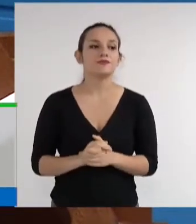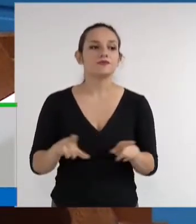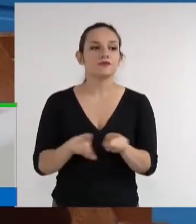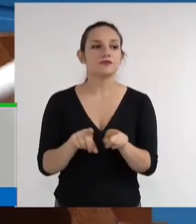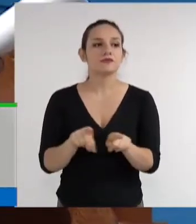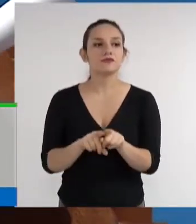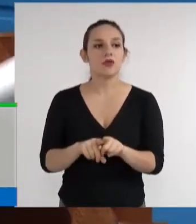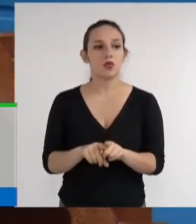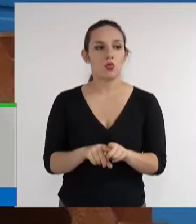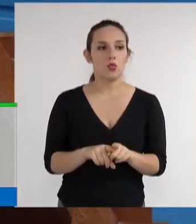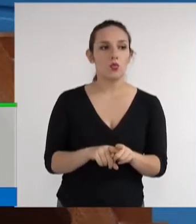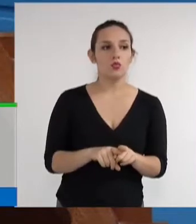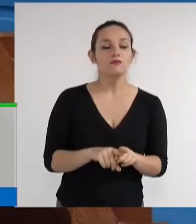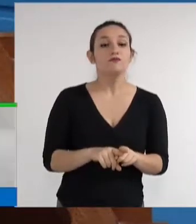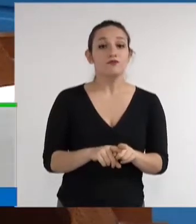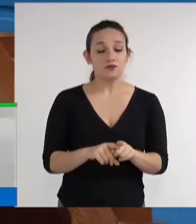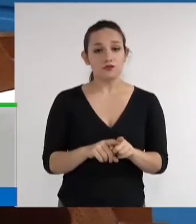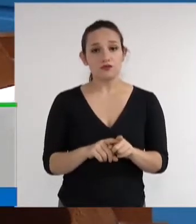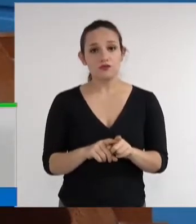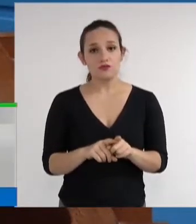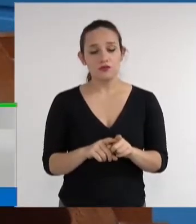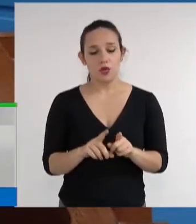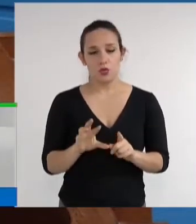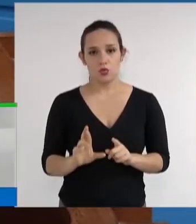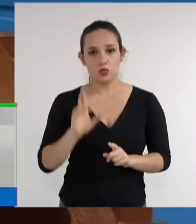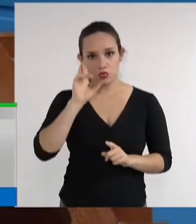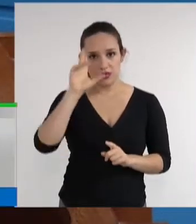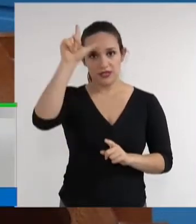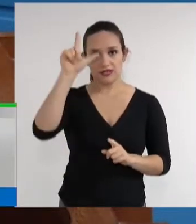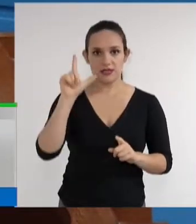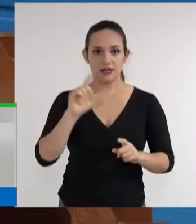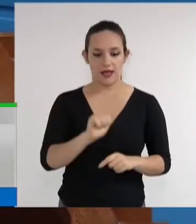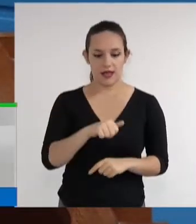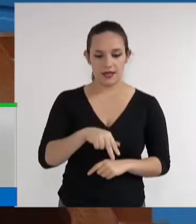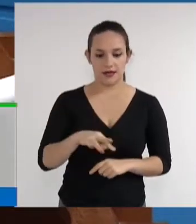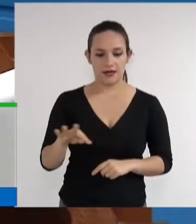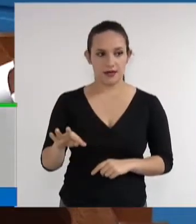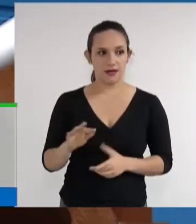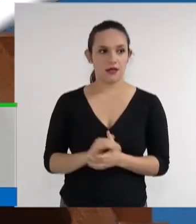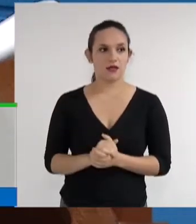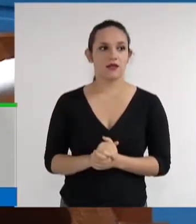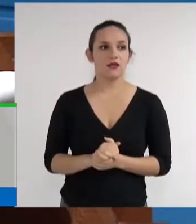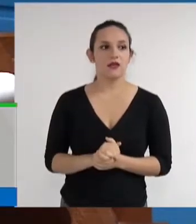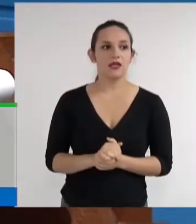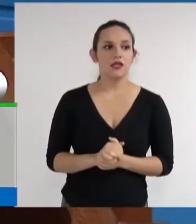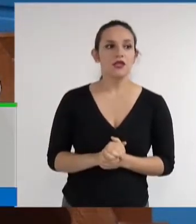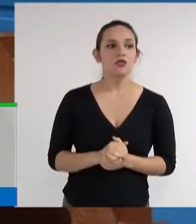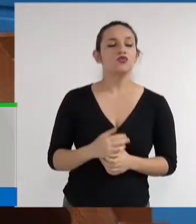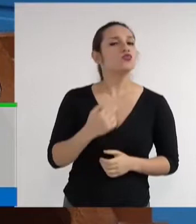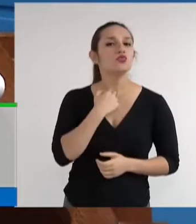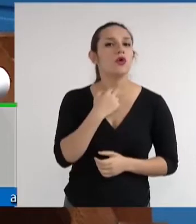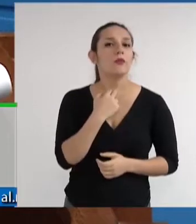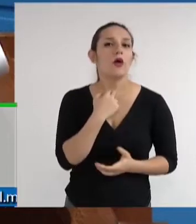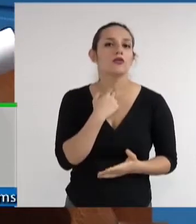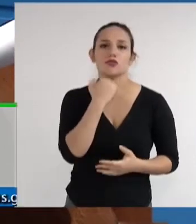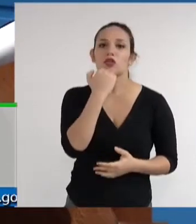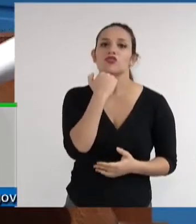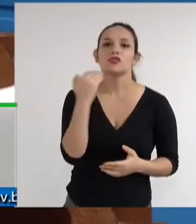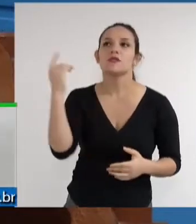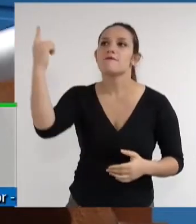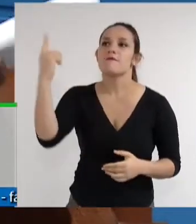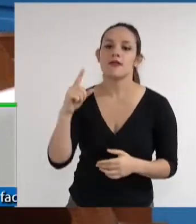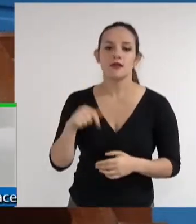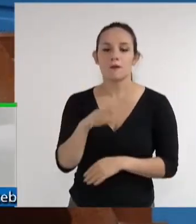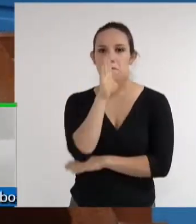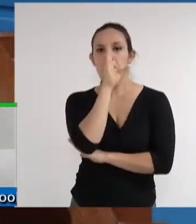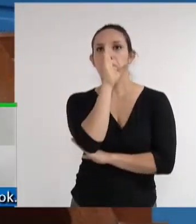resolver. Não adianta vir a NTT aqui, entrar muda e sair calada. E depois, várias coisas que poderiam ser resolvidas, a CCR diz,